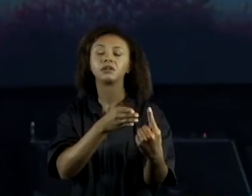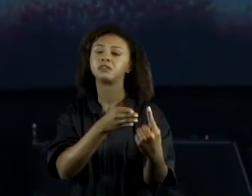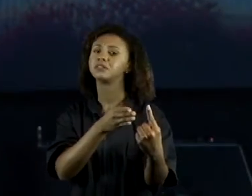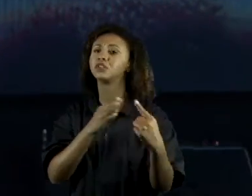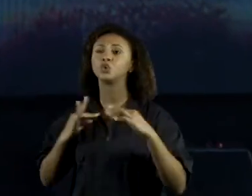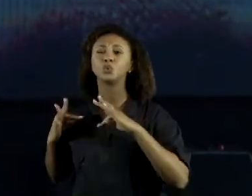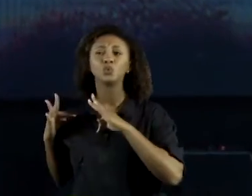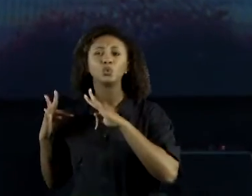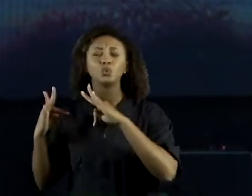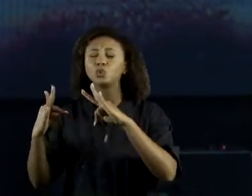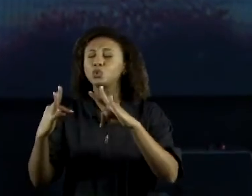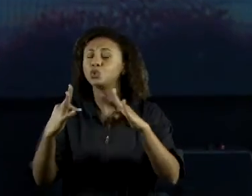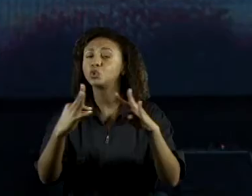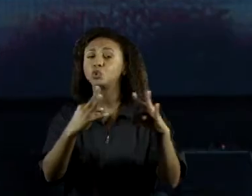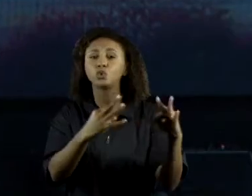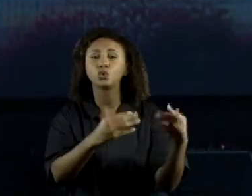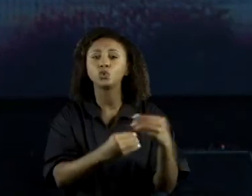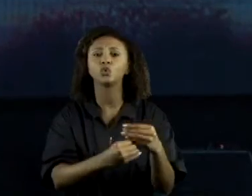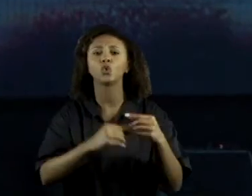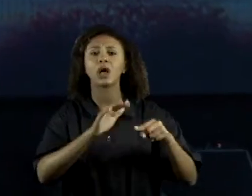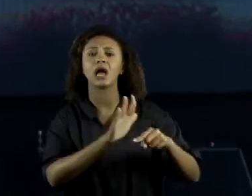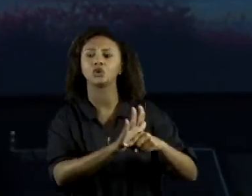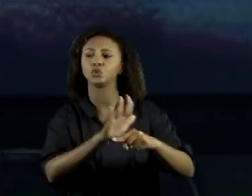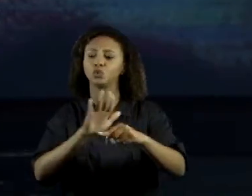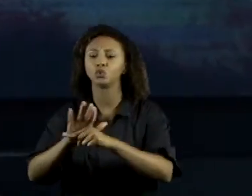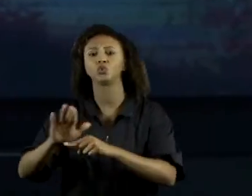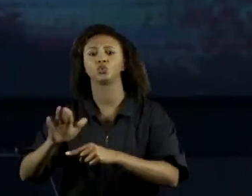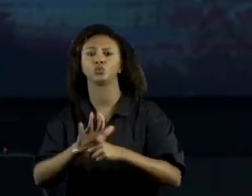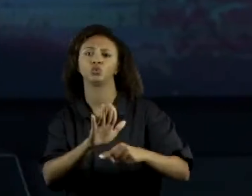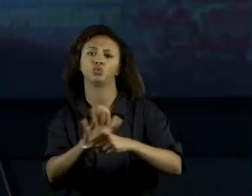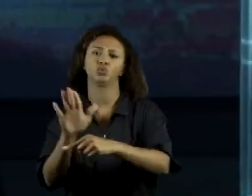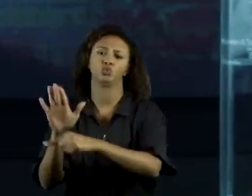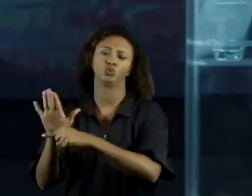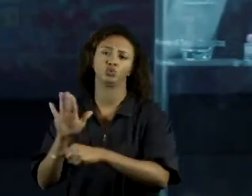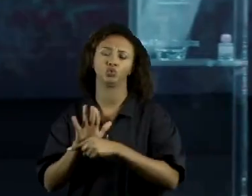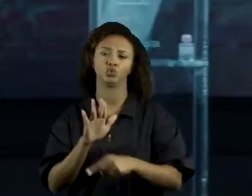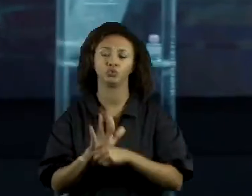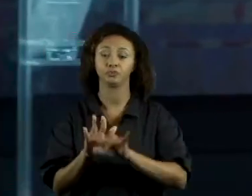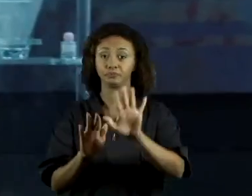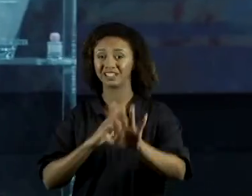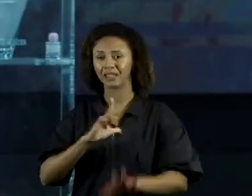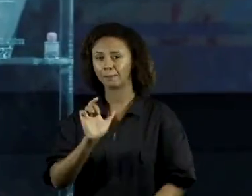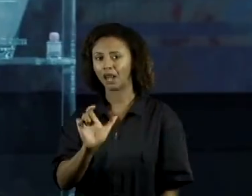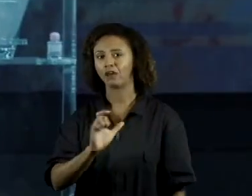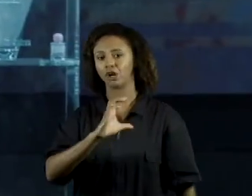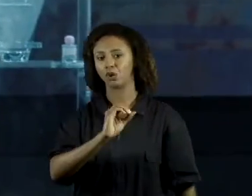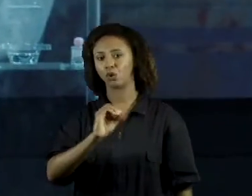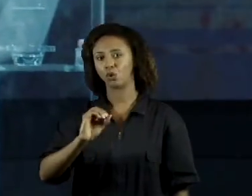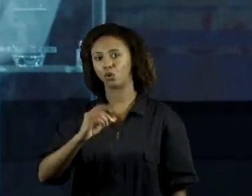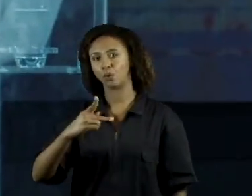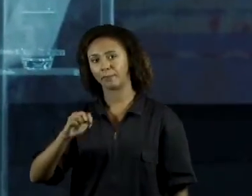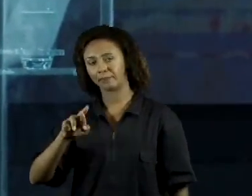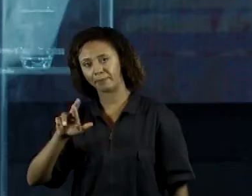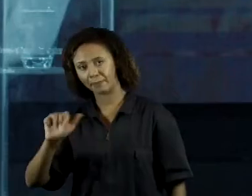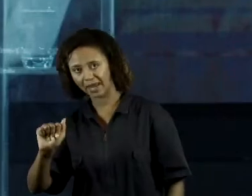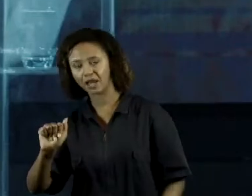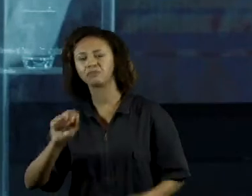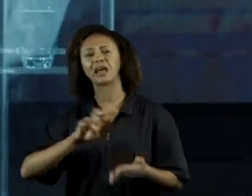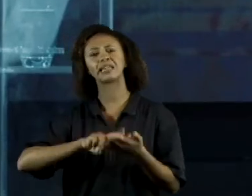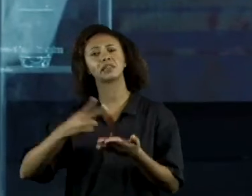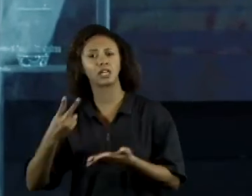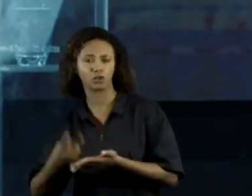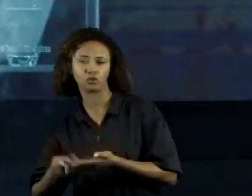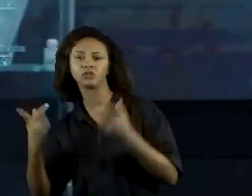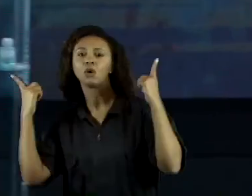coisas cooperam para o bem. Essa palavra cooperam no grego, sinergeo, é